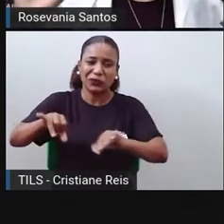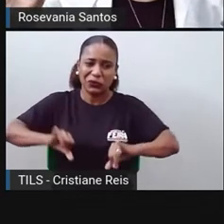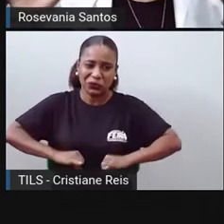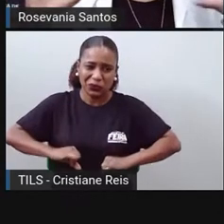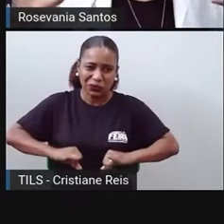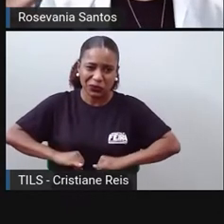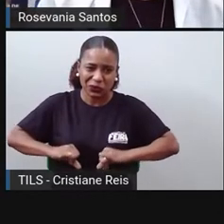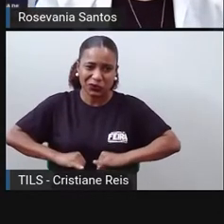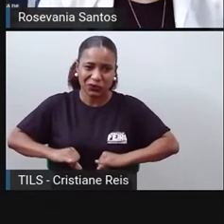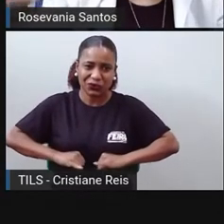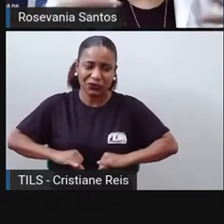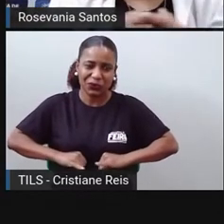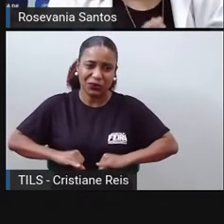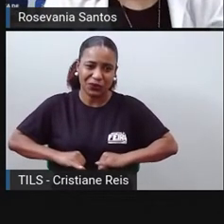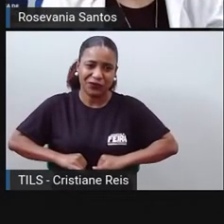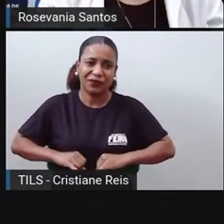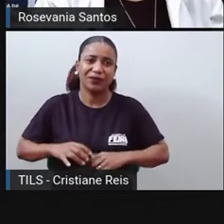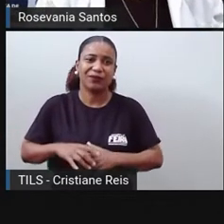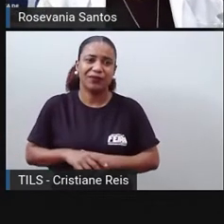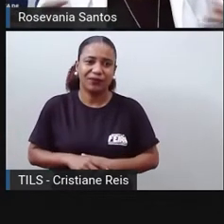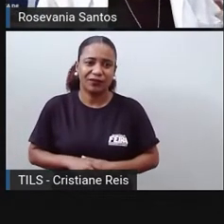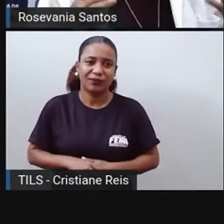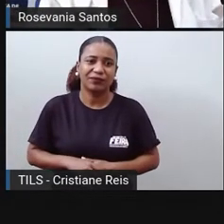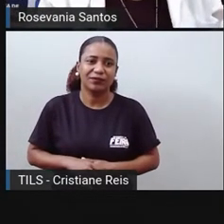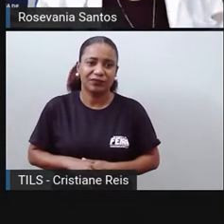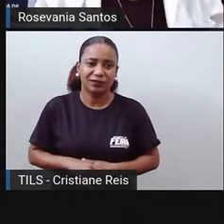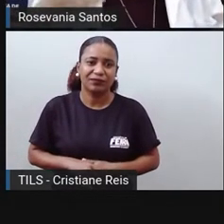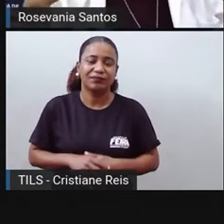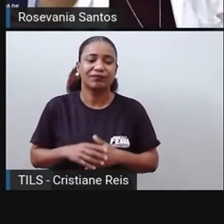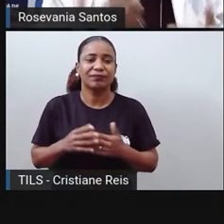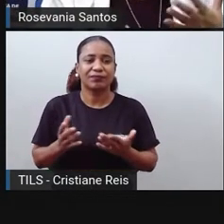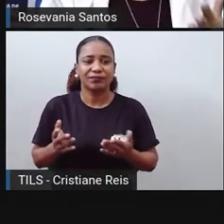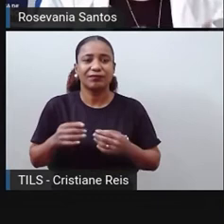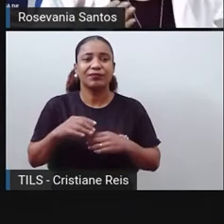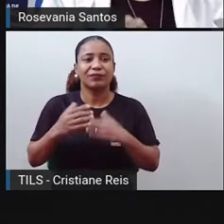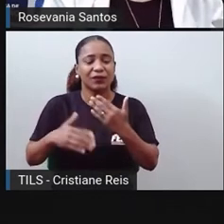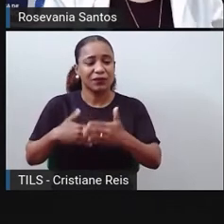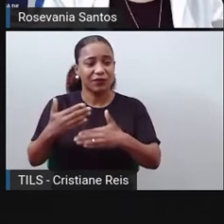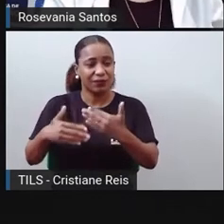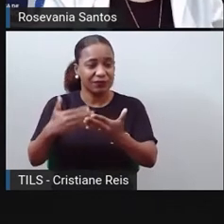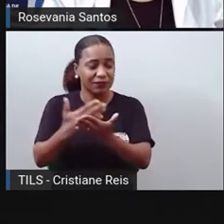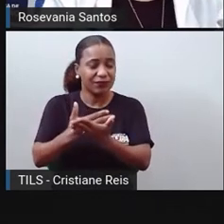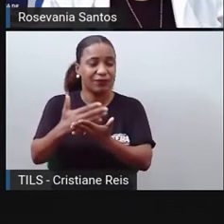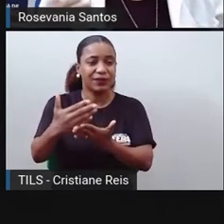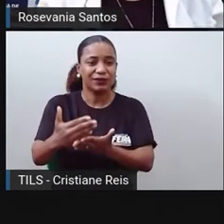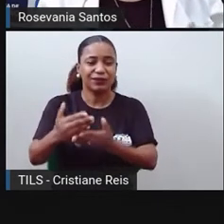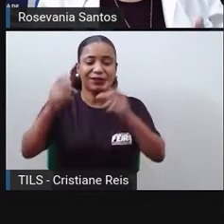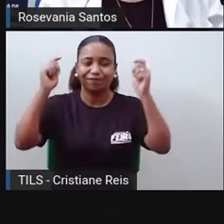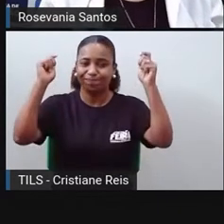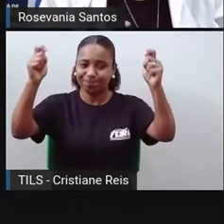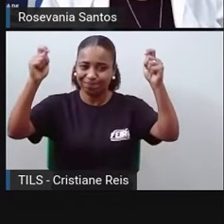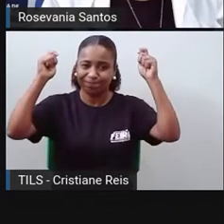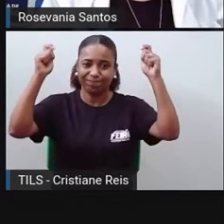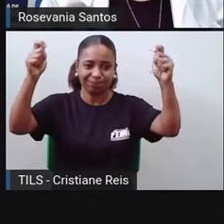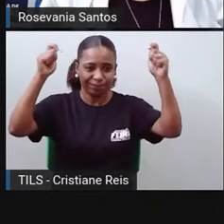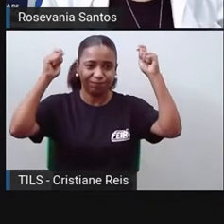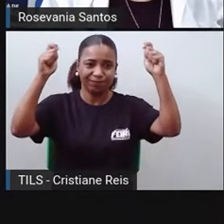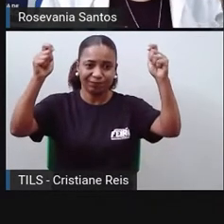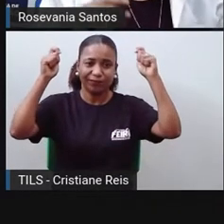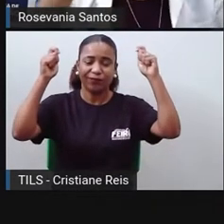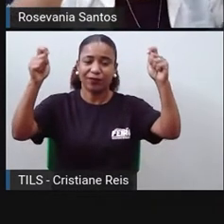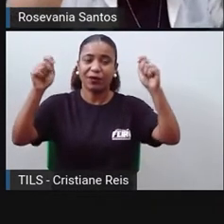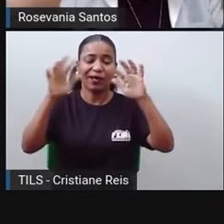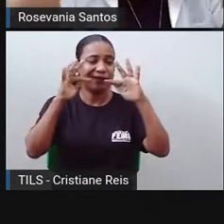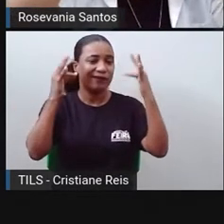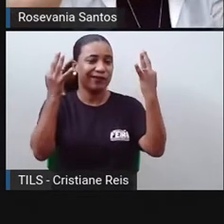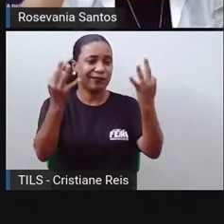né, no português, que vocês entendem direito, tomou quase que as dores, e aí começou a se ter protesto por conta da reação dessa